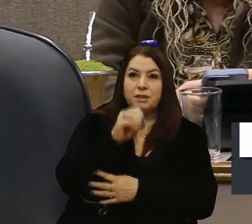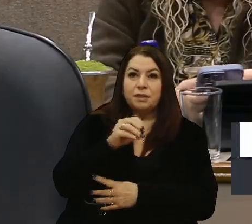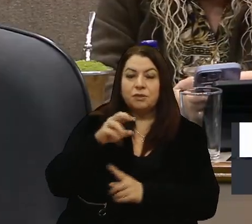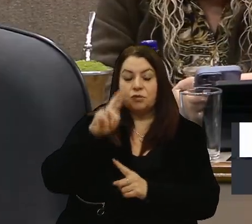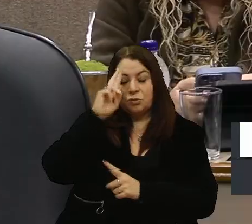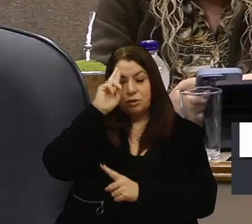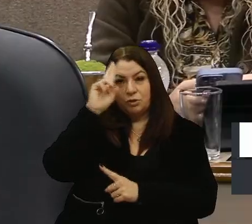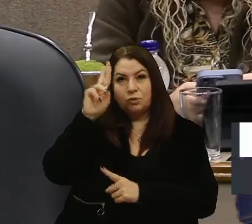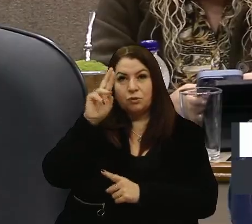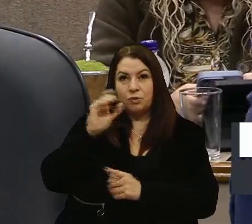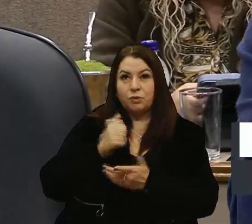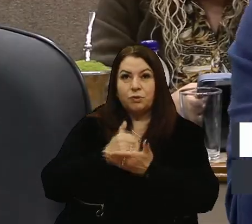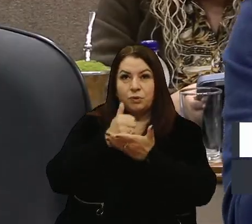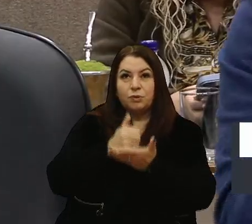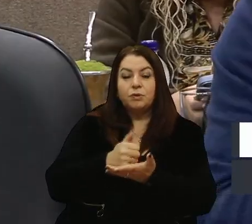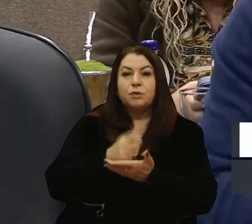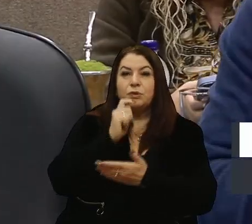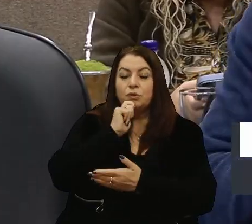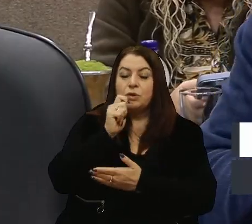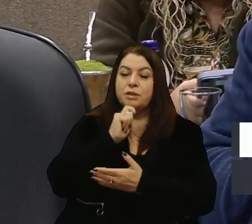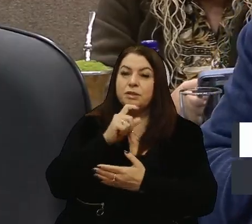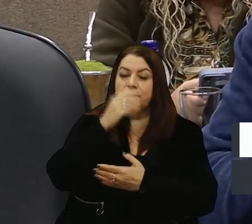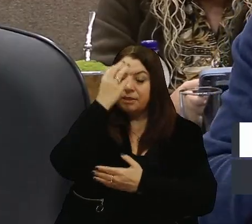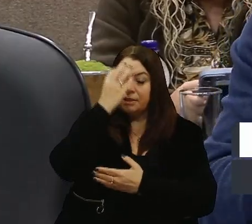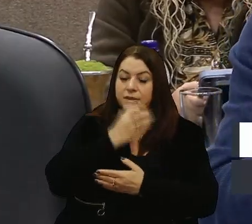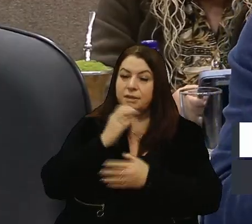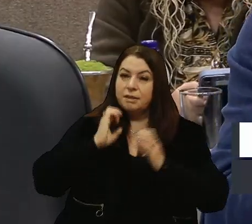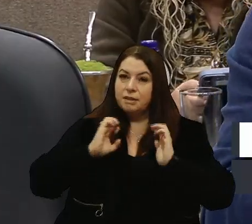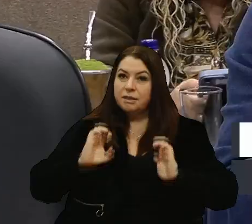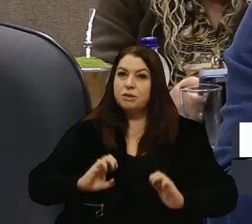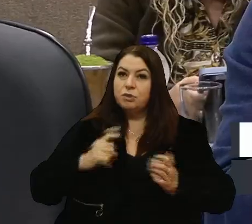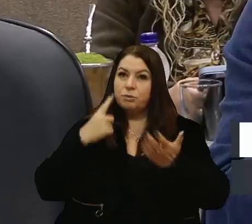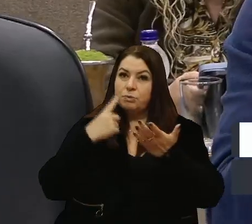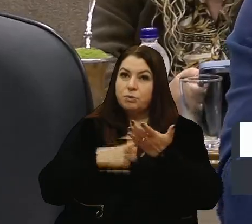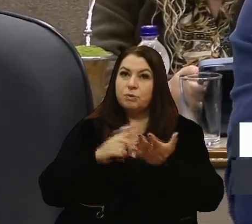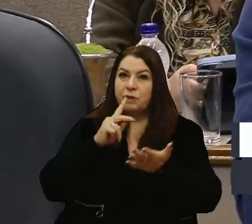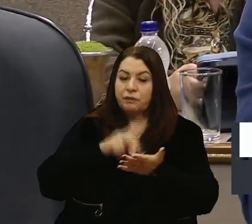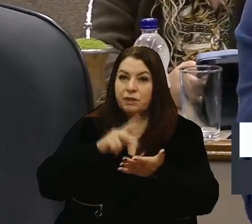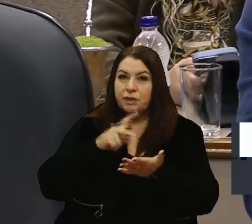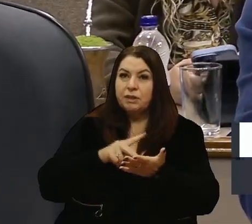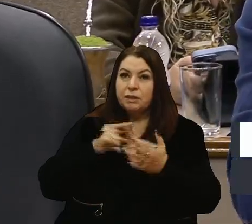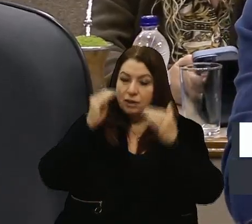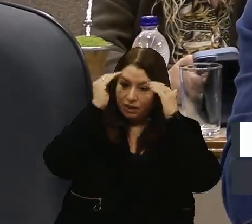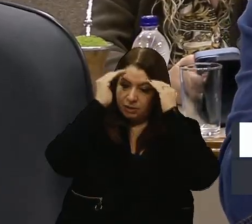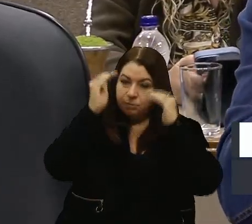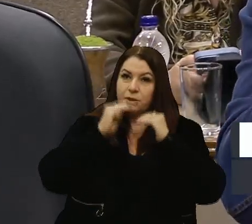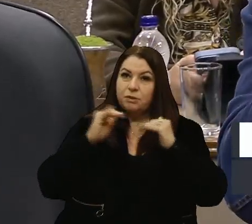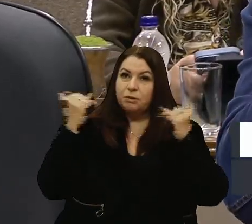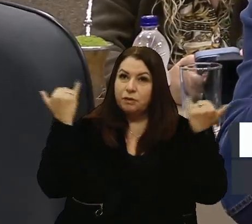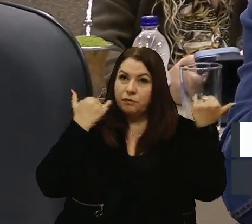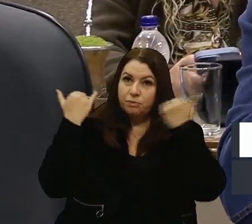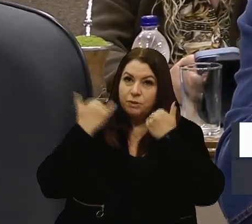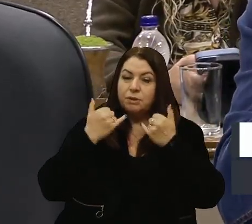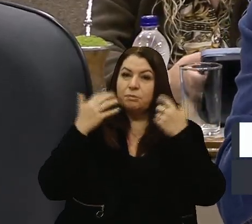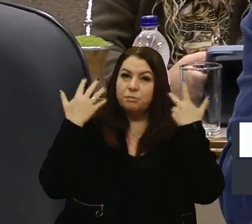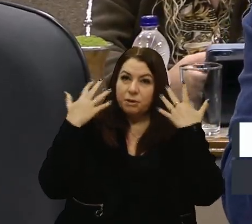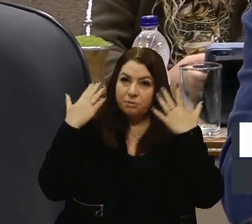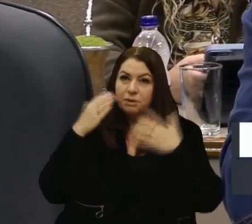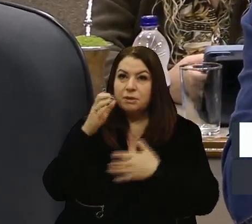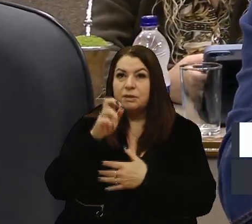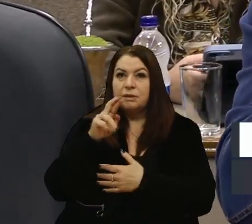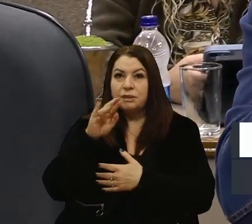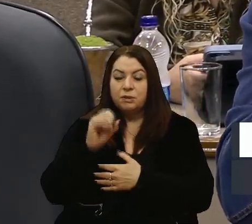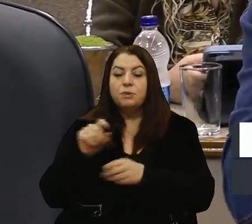da nossa assessoria de comunicação, jornalista sério, ético, comprometido com a verdade e respeito à informação. Parabéns, Ciro